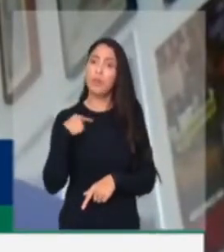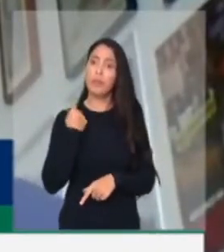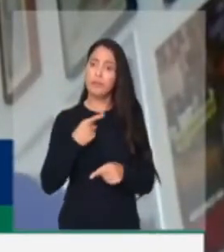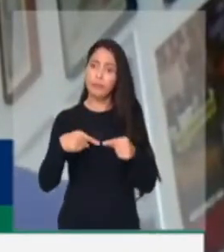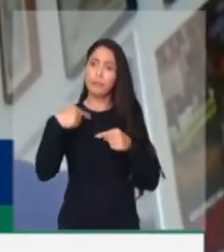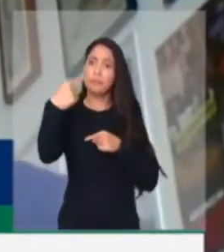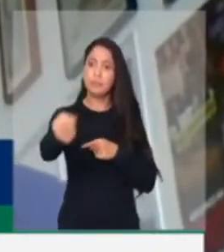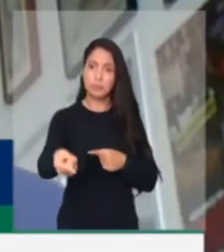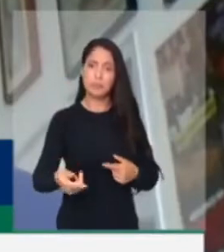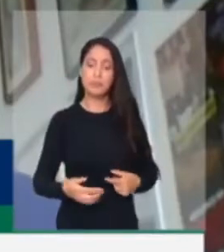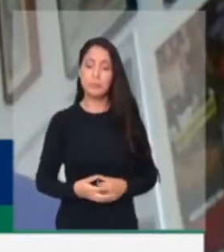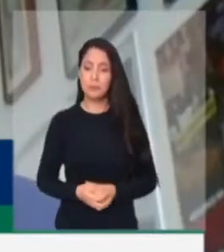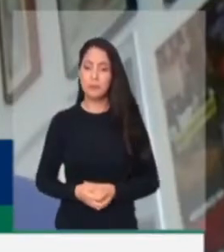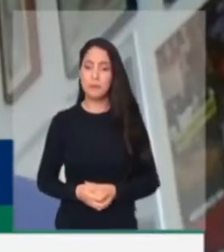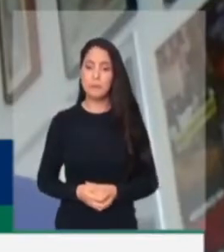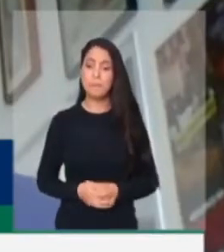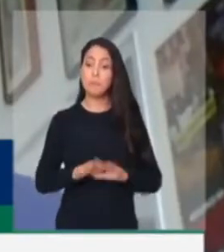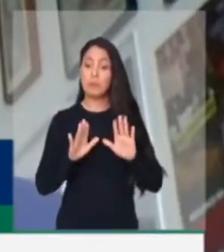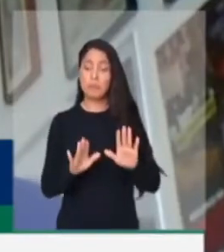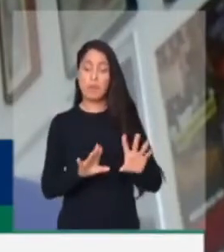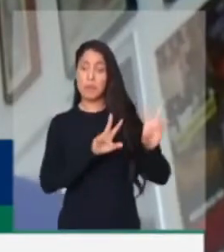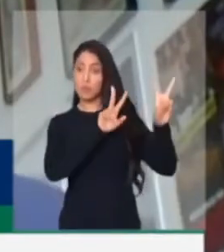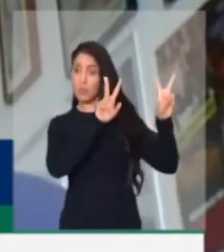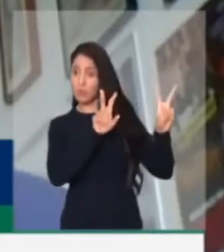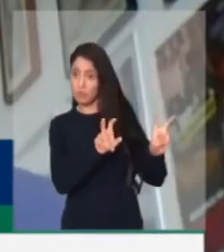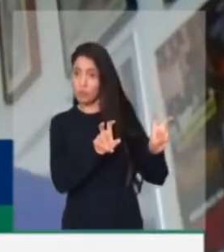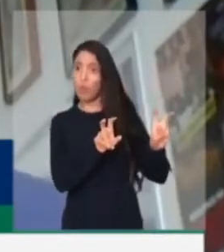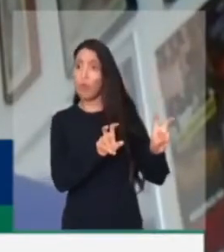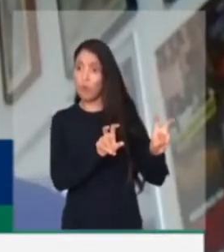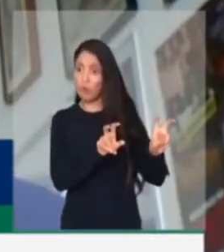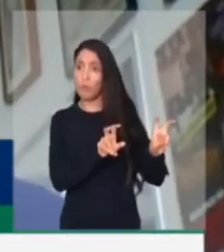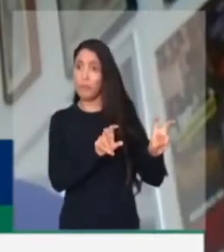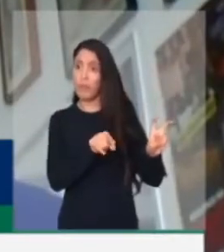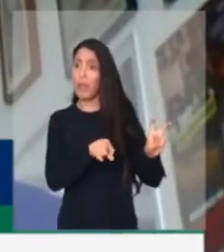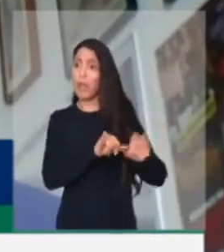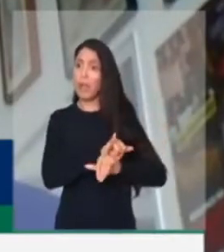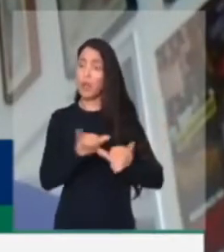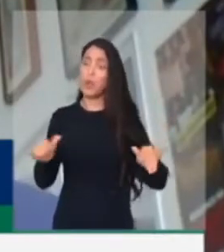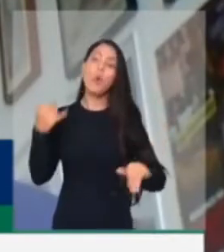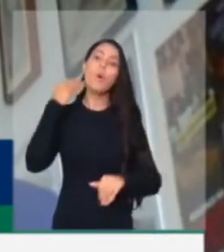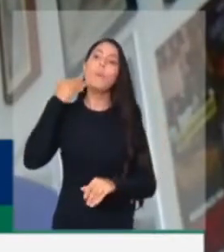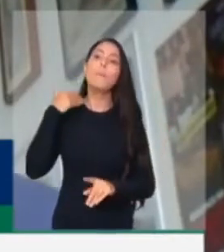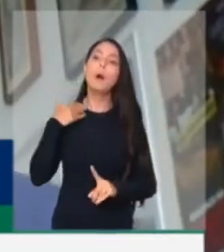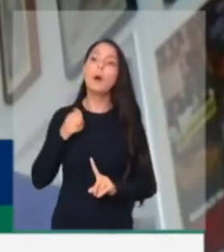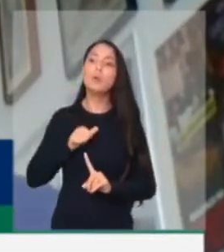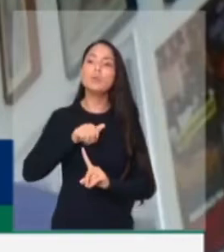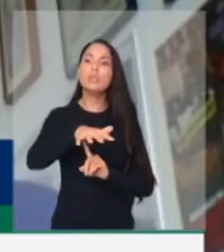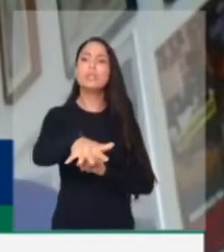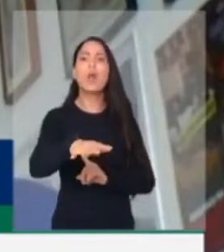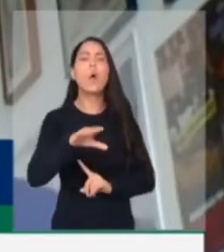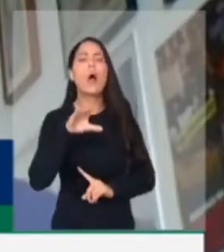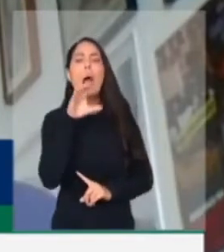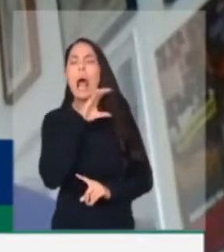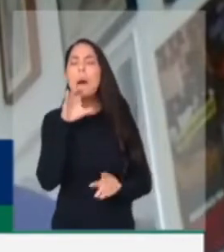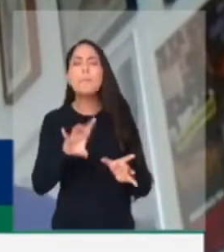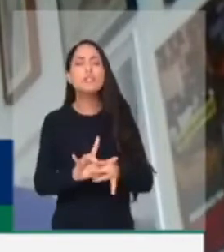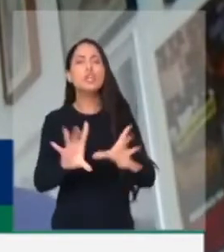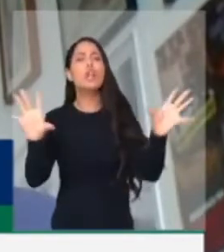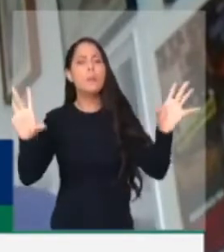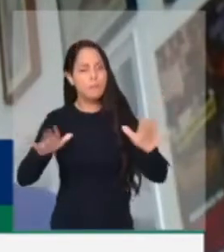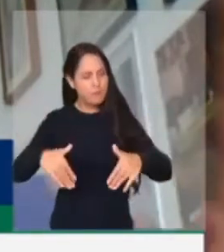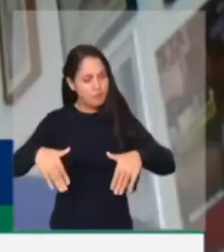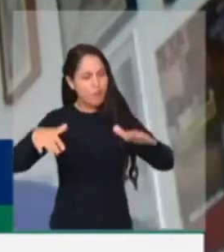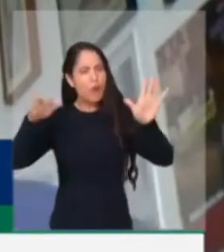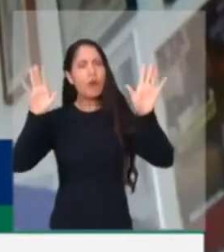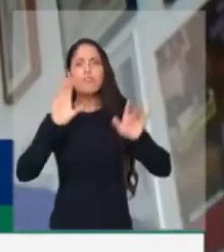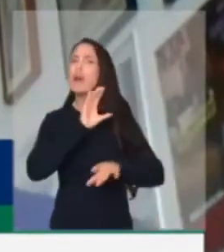Ministério da Economia. Quando se tratou de aprovar a autonomia do Banco Central, foi rápido, foi